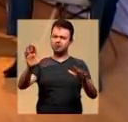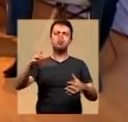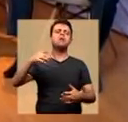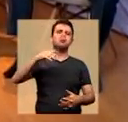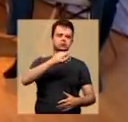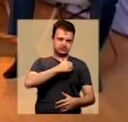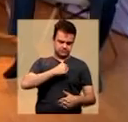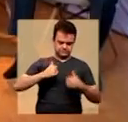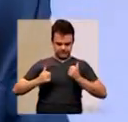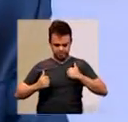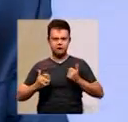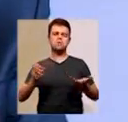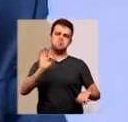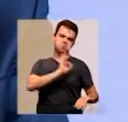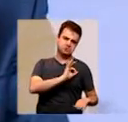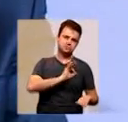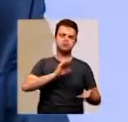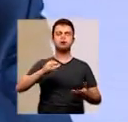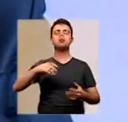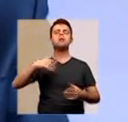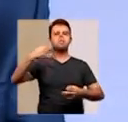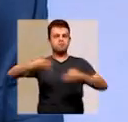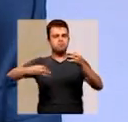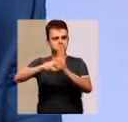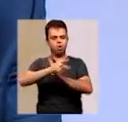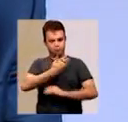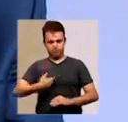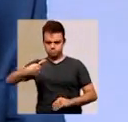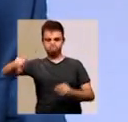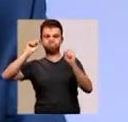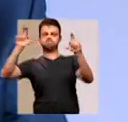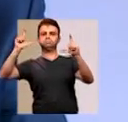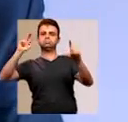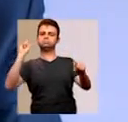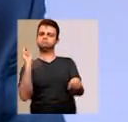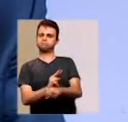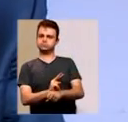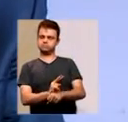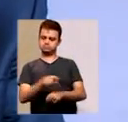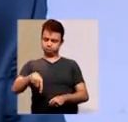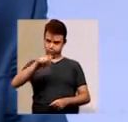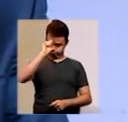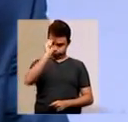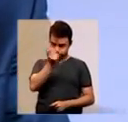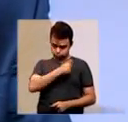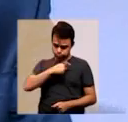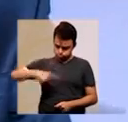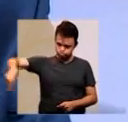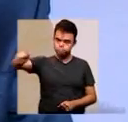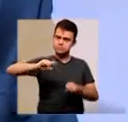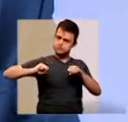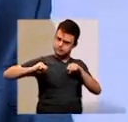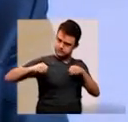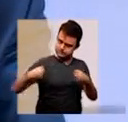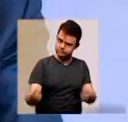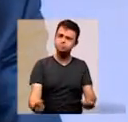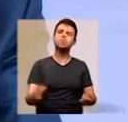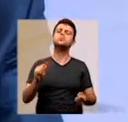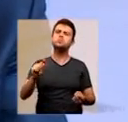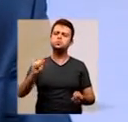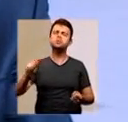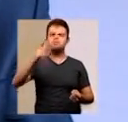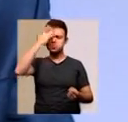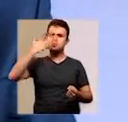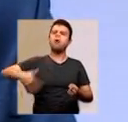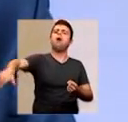alertas, delegados, policiais militares, todos. E nós estamos endurecendo. Aqui em Rio Preto, principalmente, nós trabalhamos com a política criminal em favor